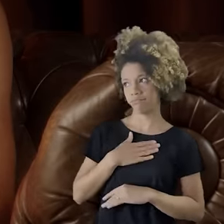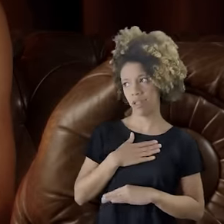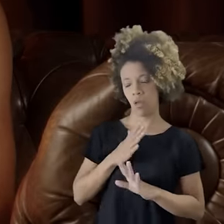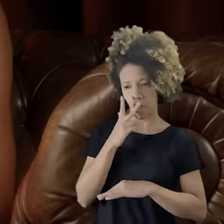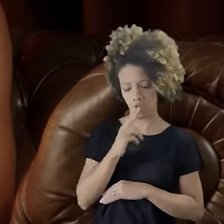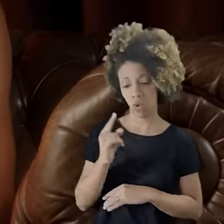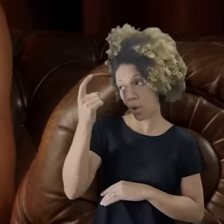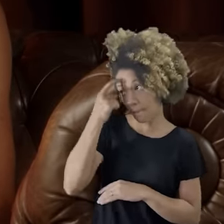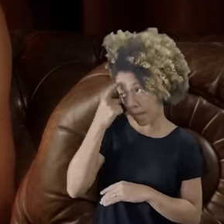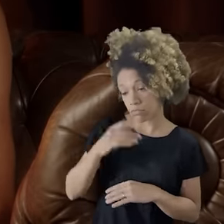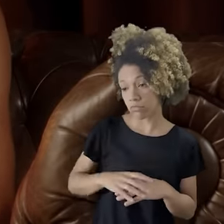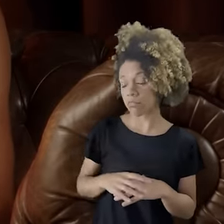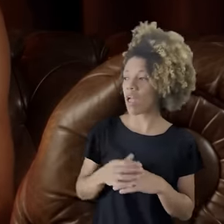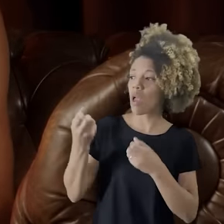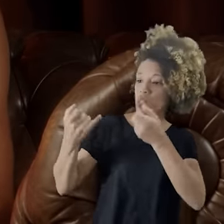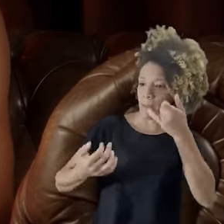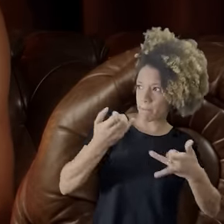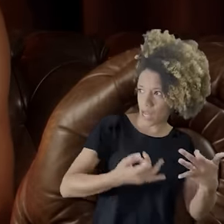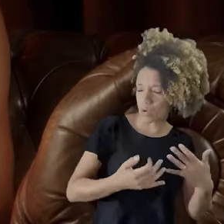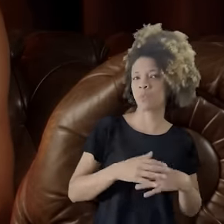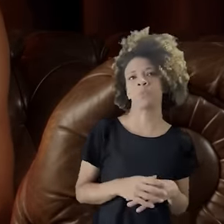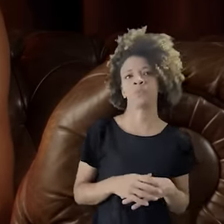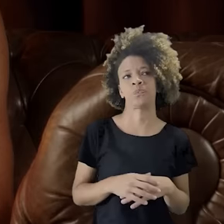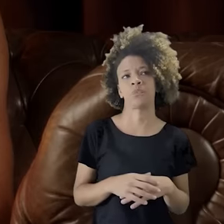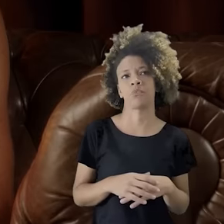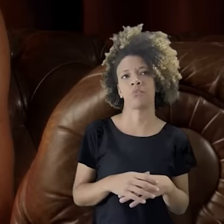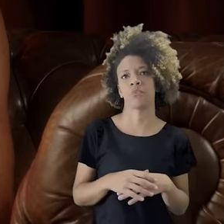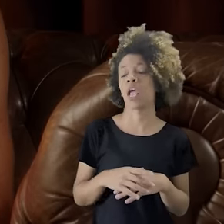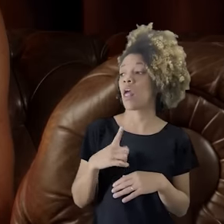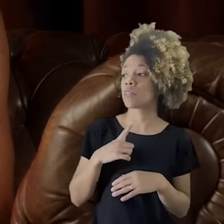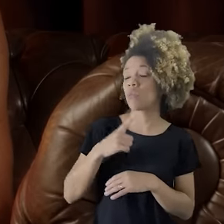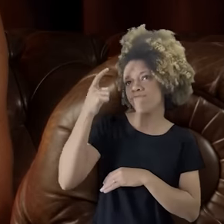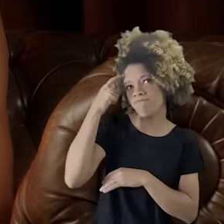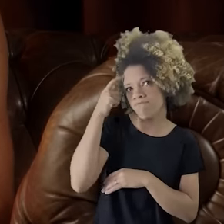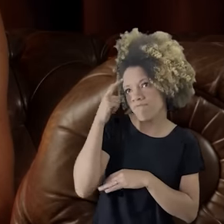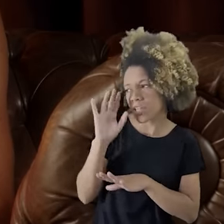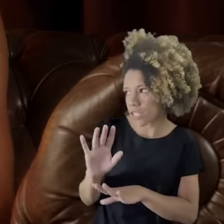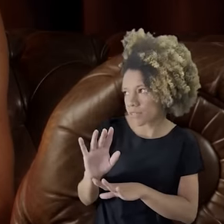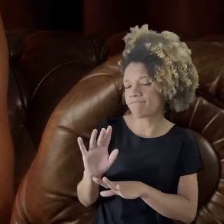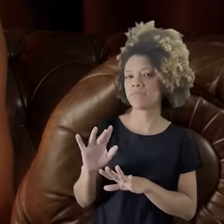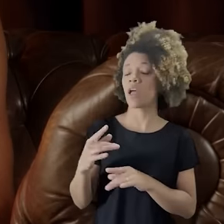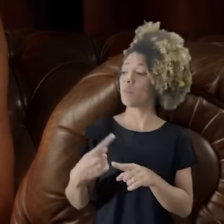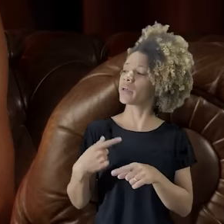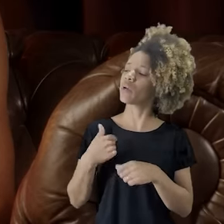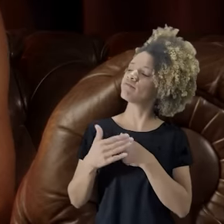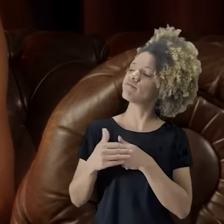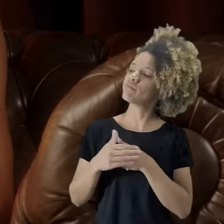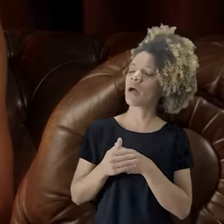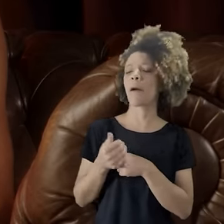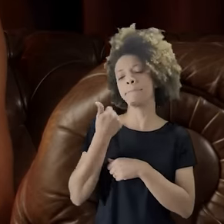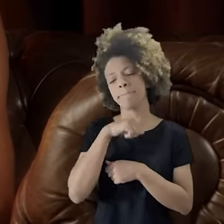o que eu penso eu falo quando eu eu tenho alguma ideia eu vou que sou muito carinhosa